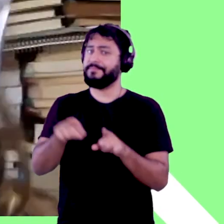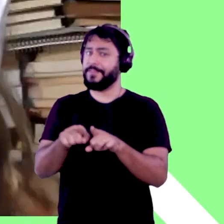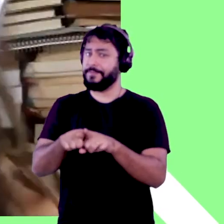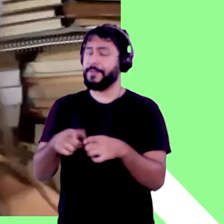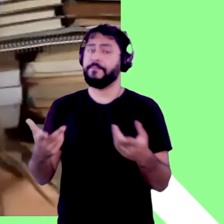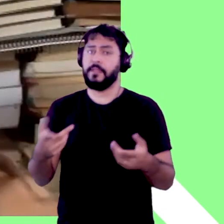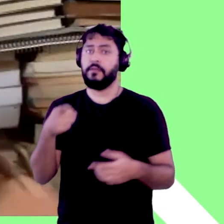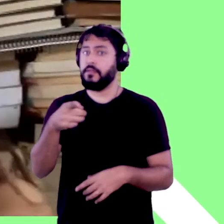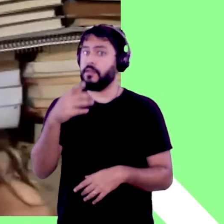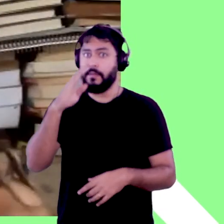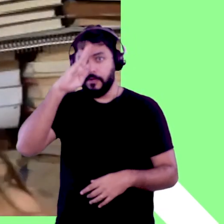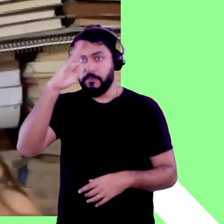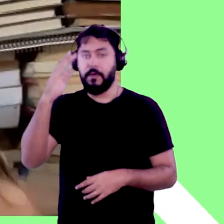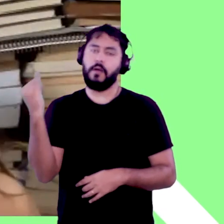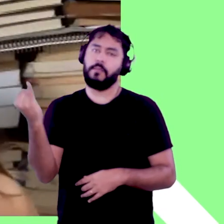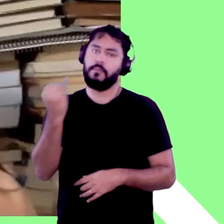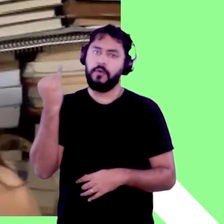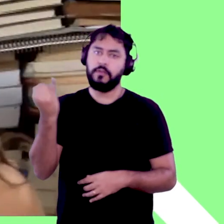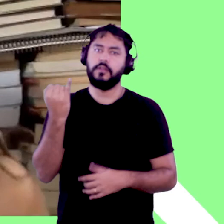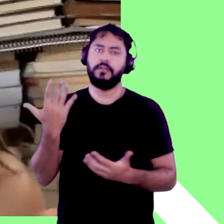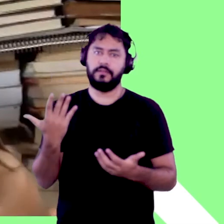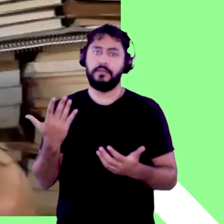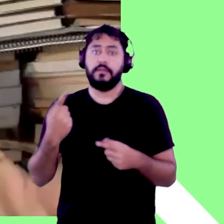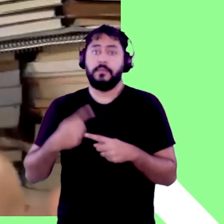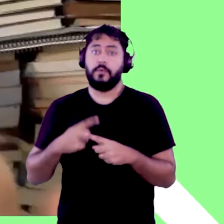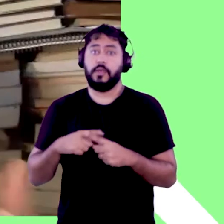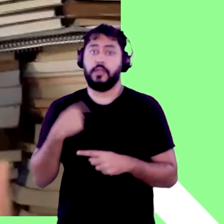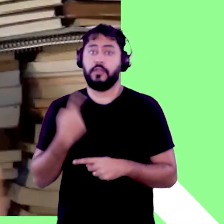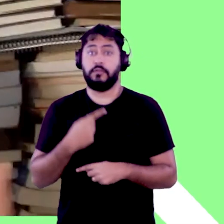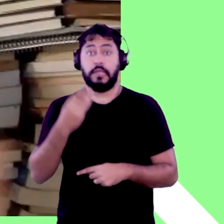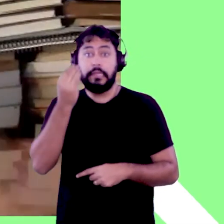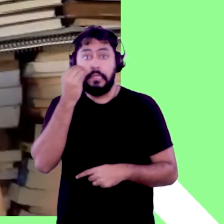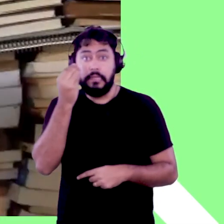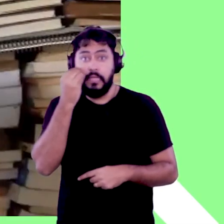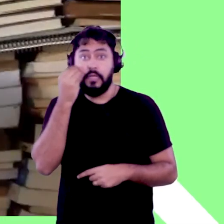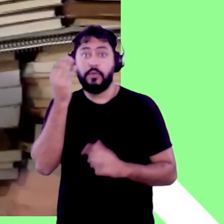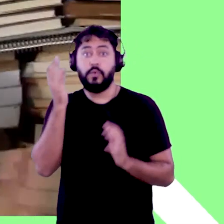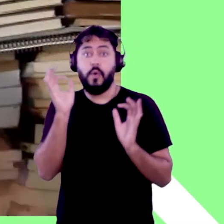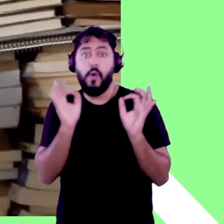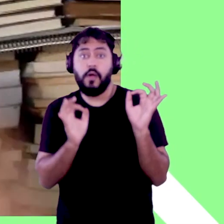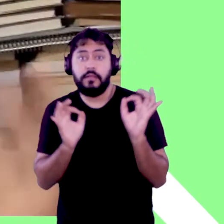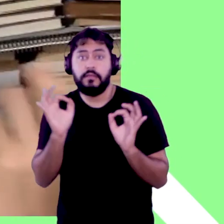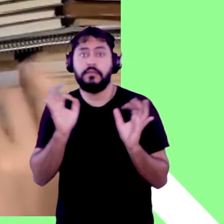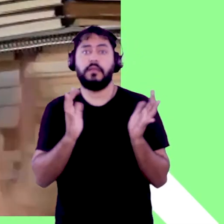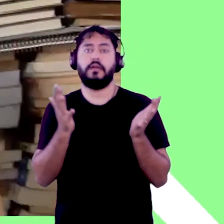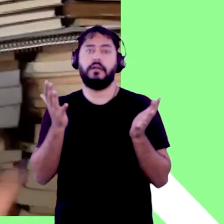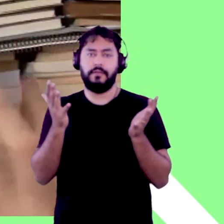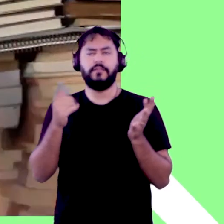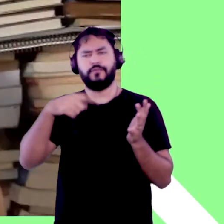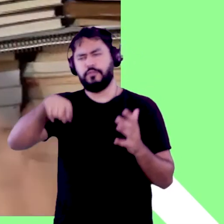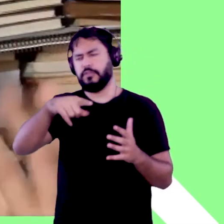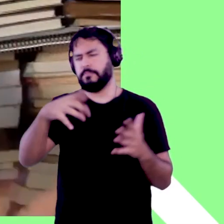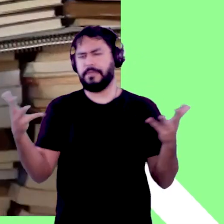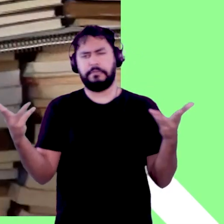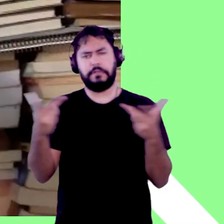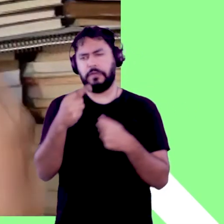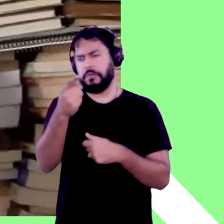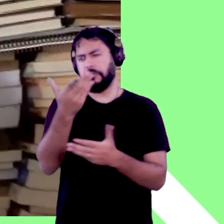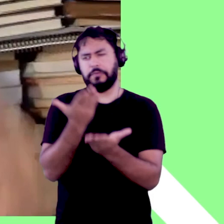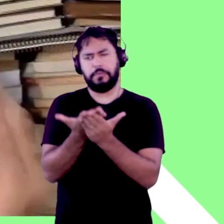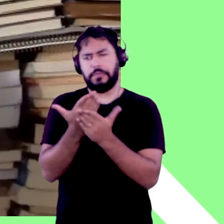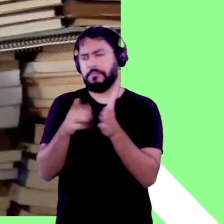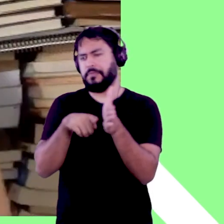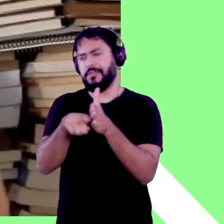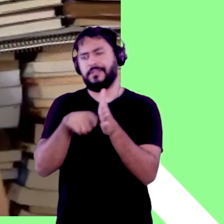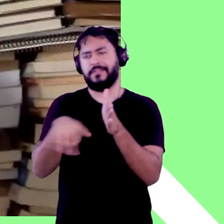chave do que a gente realmente está tentando desconstruir, e vocês são essenciais, todo o pessoal e estudantes, pesquisadores de